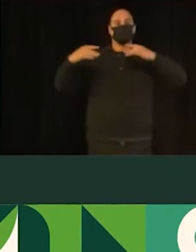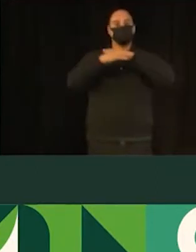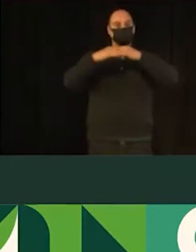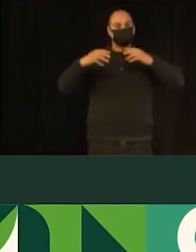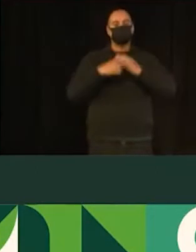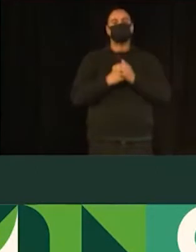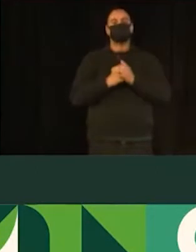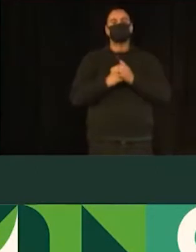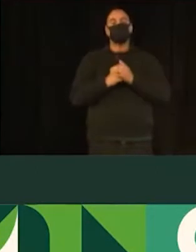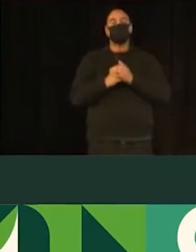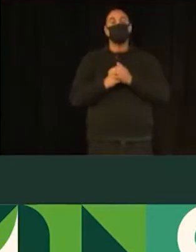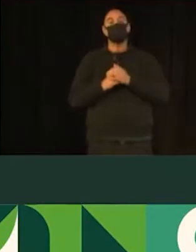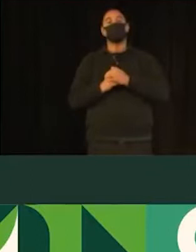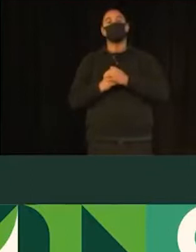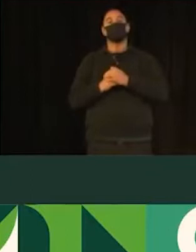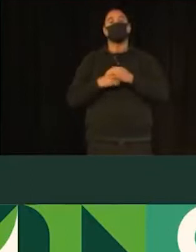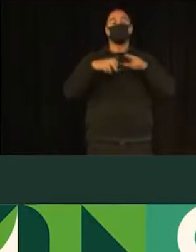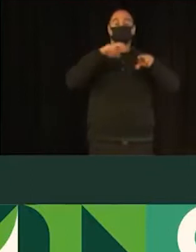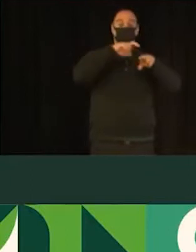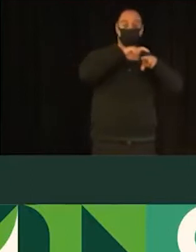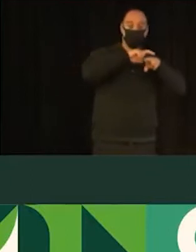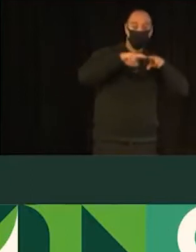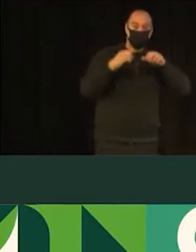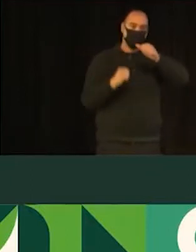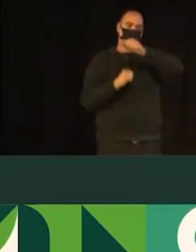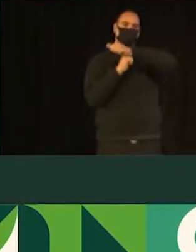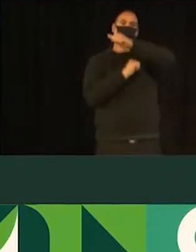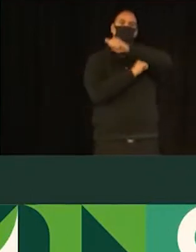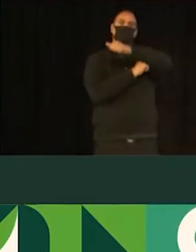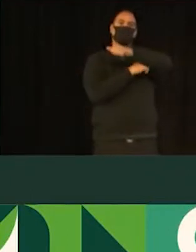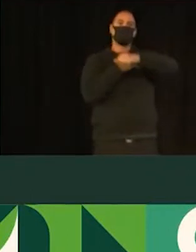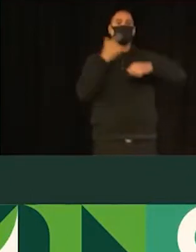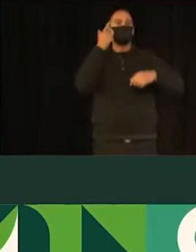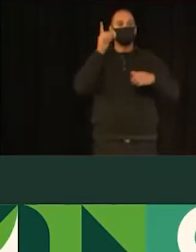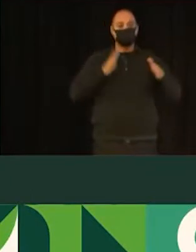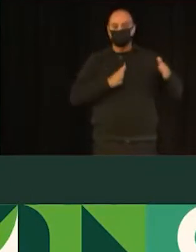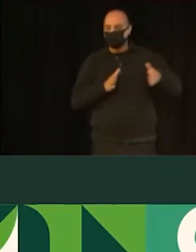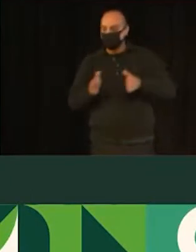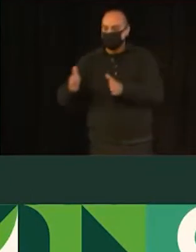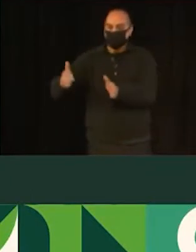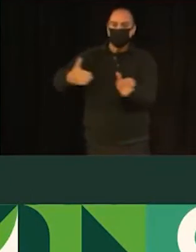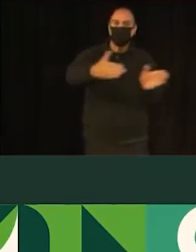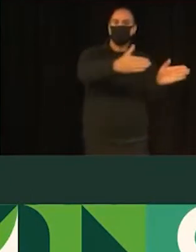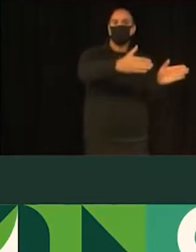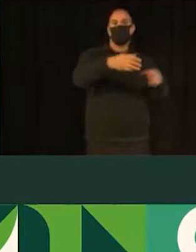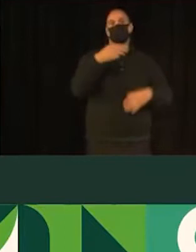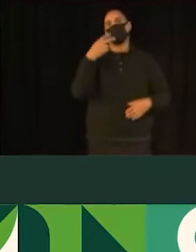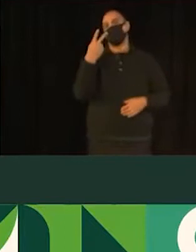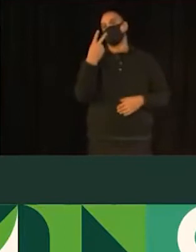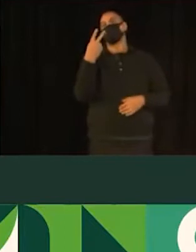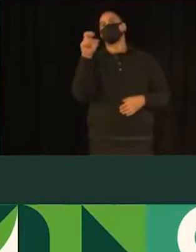O aeromóvel tem uma característica interessante também, ele é capaz de vencer curvas, né, de 25 metros,